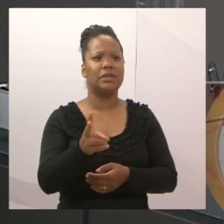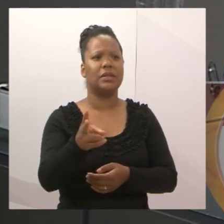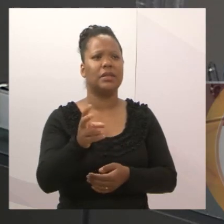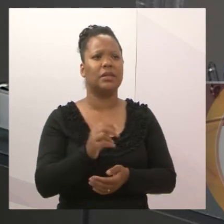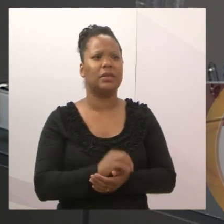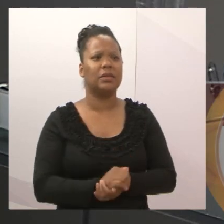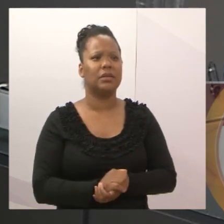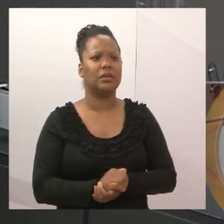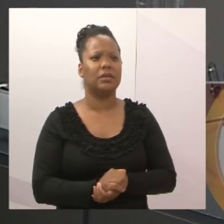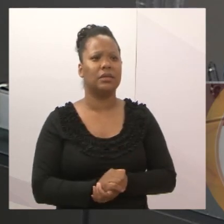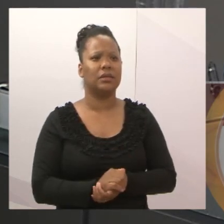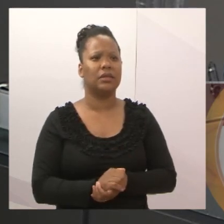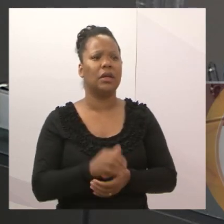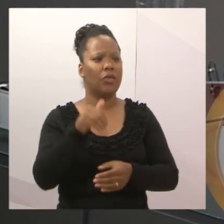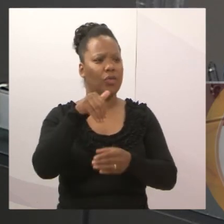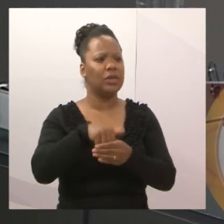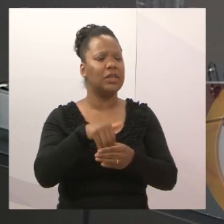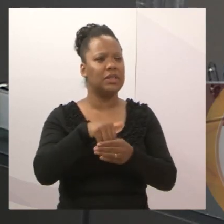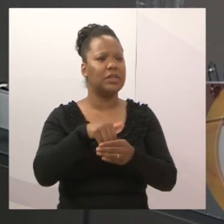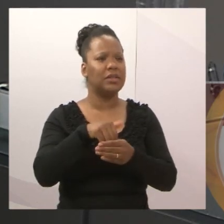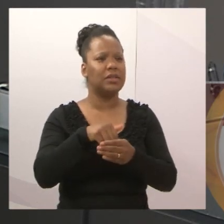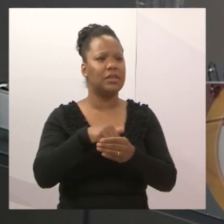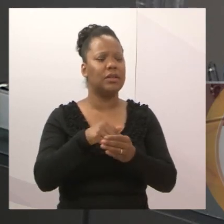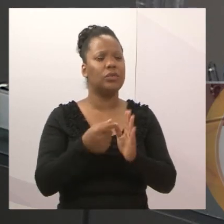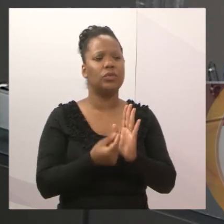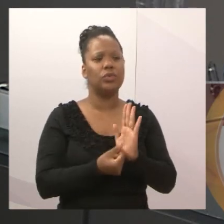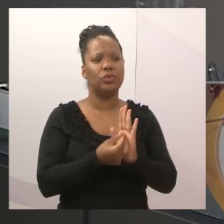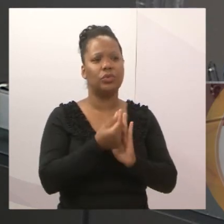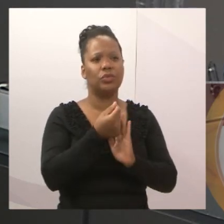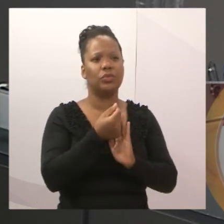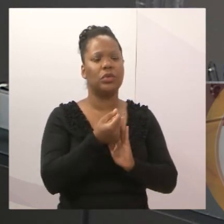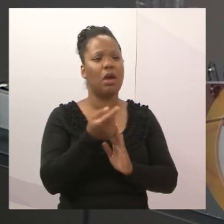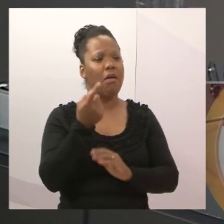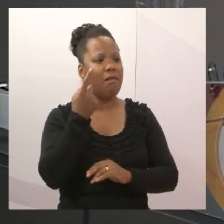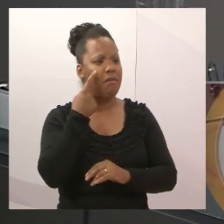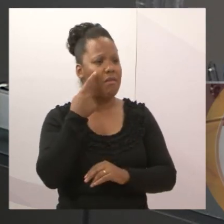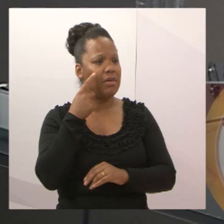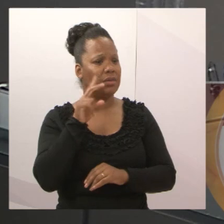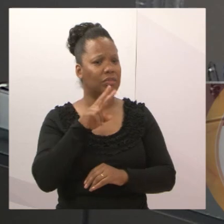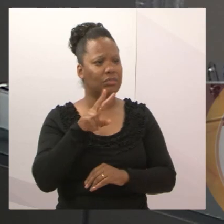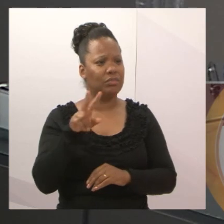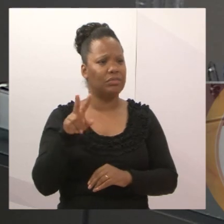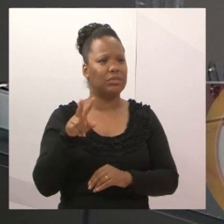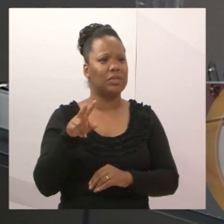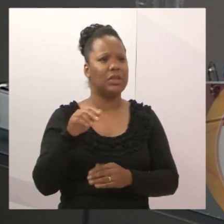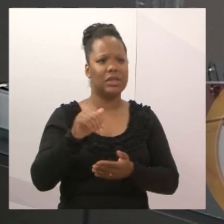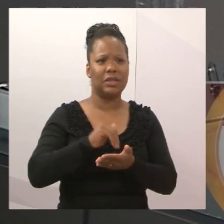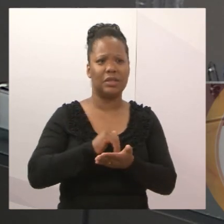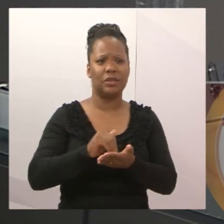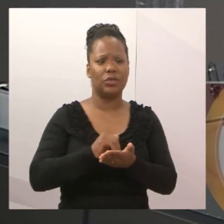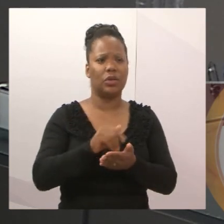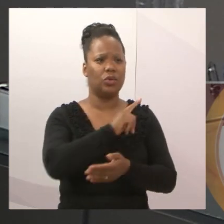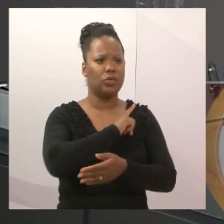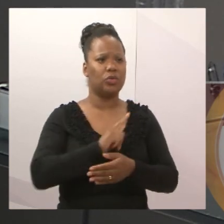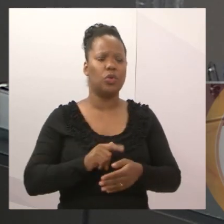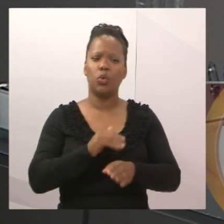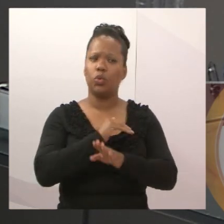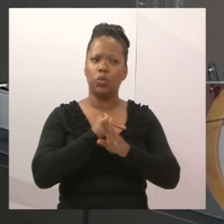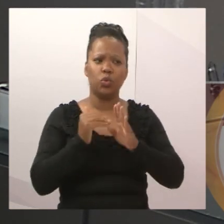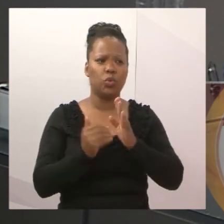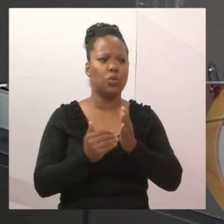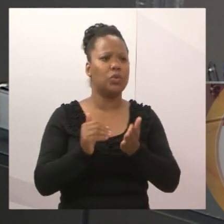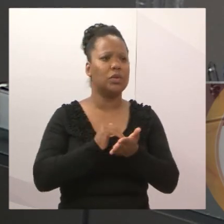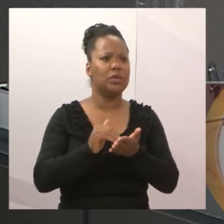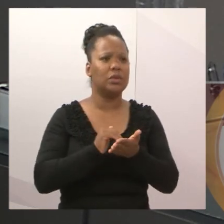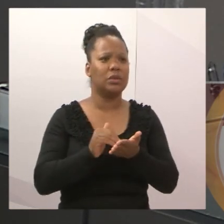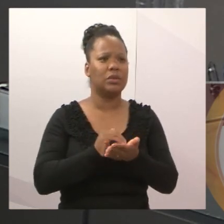participei dessa dotação orçamentária, dessa construção, e vejo realmente o olhar tanto do secretário do governo, mas como de todos os secretários, no entendimento